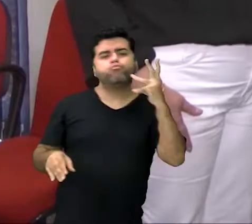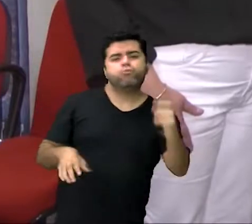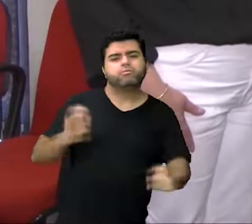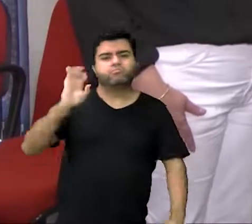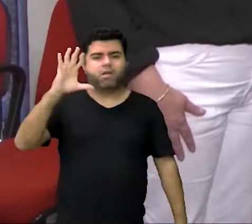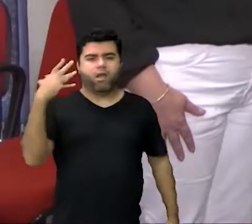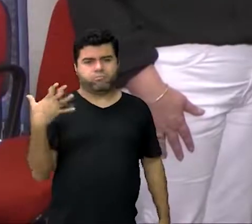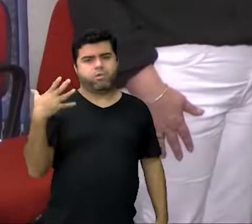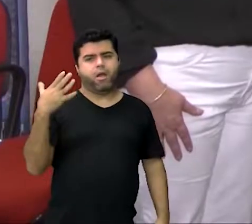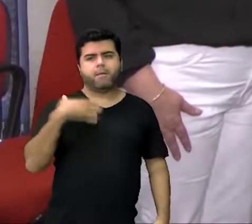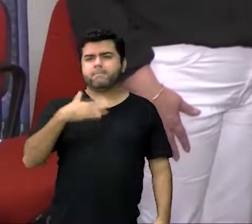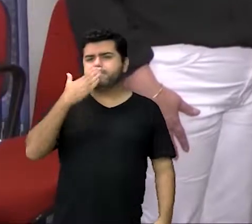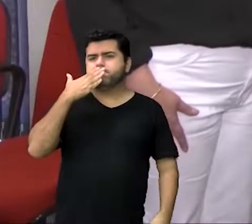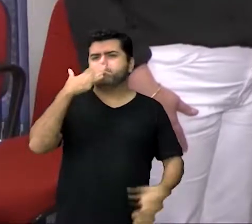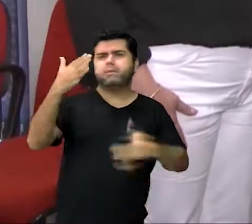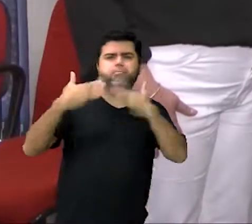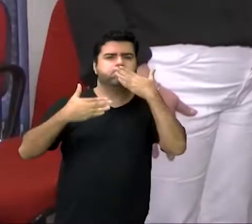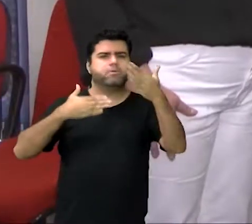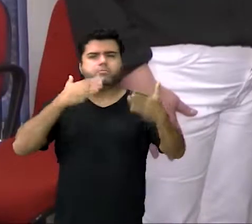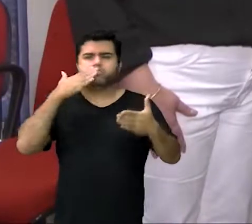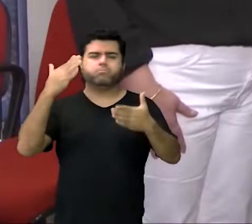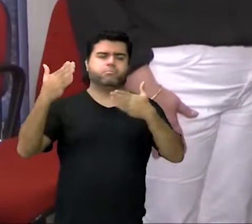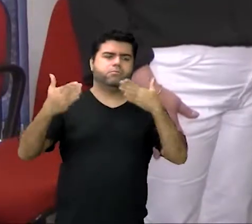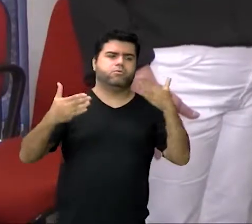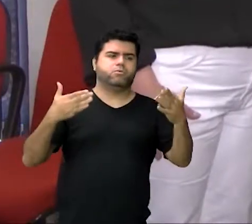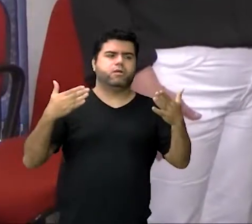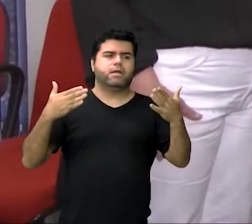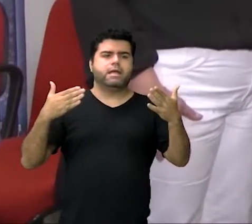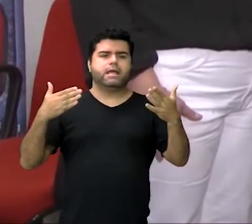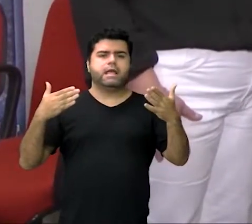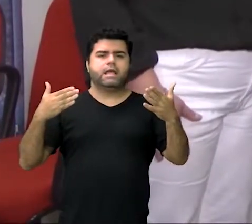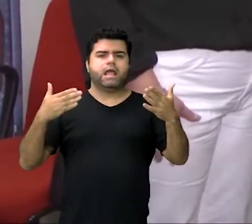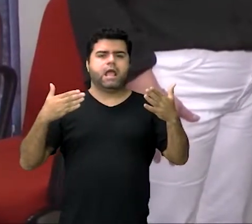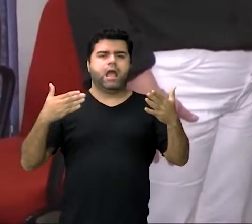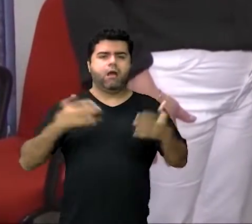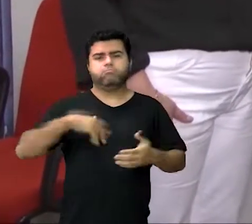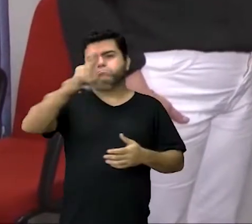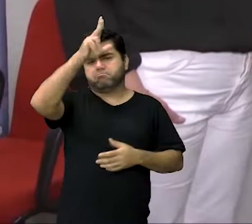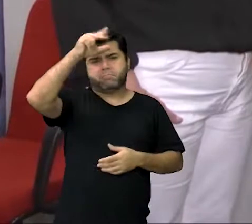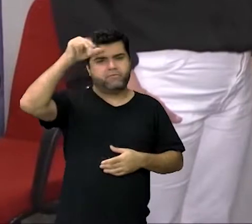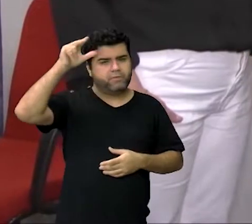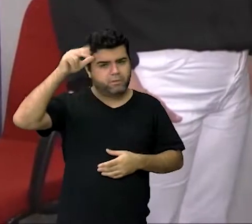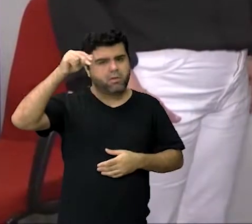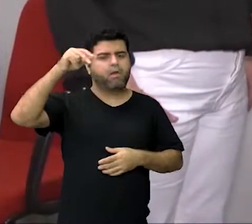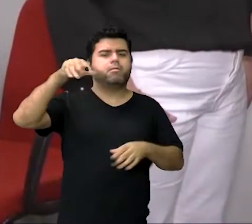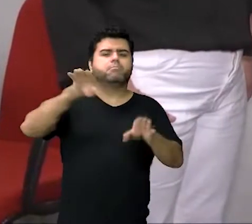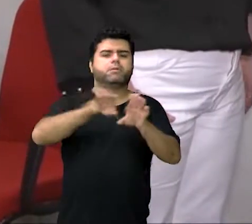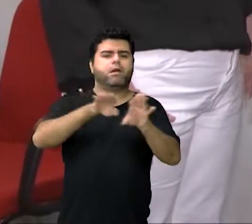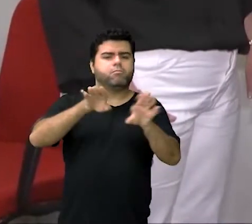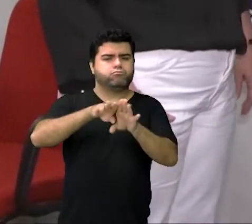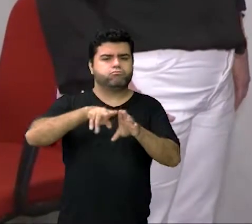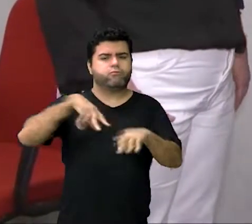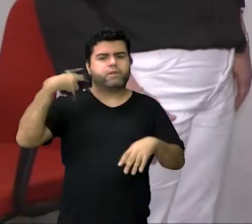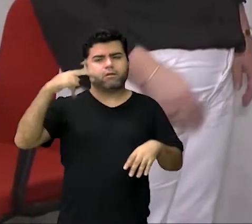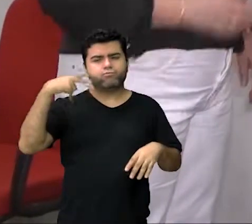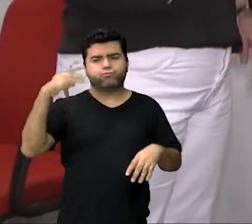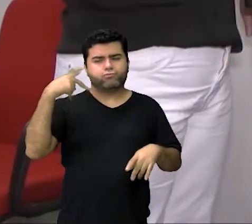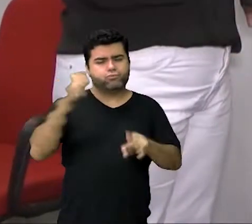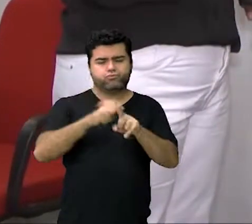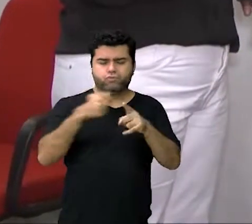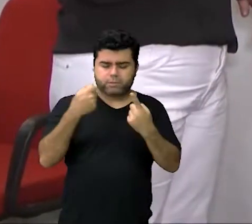sendo pedido ao nosso executivo, ao nosso legislativo, à sociedade,